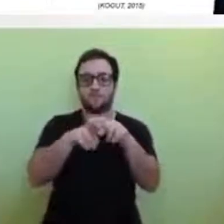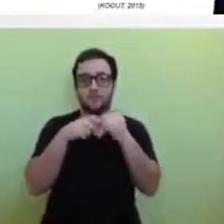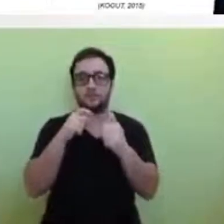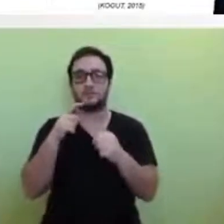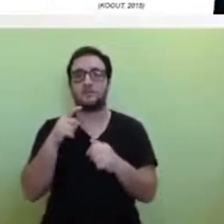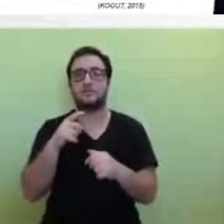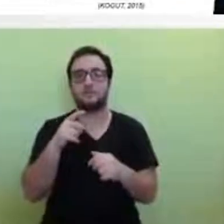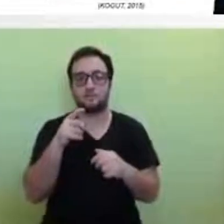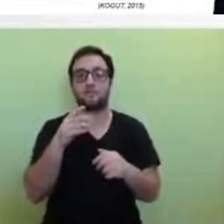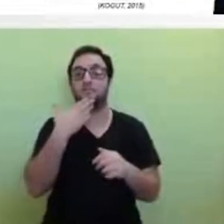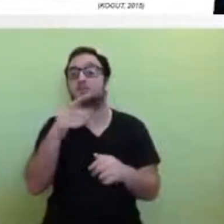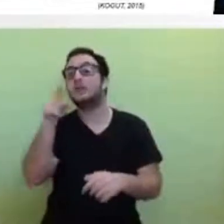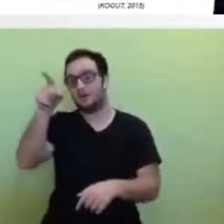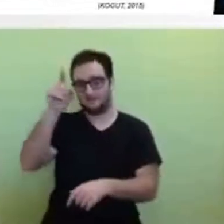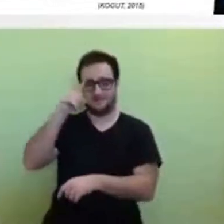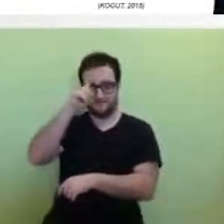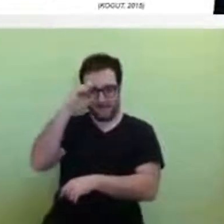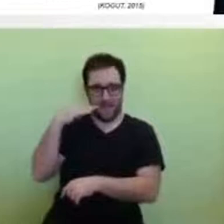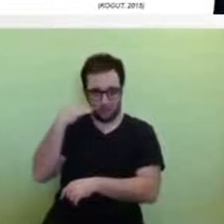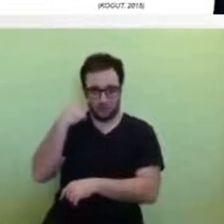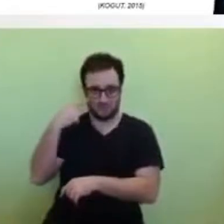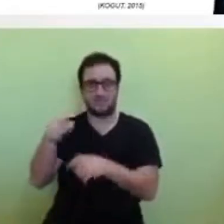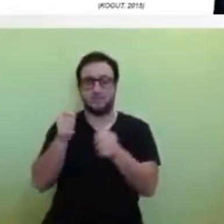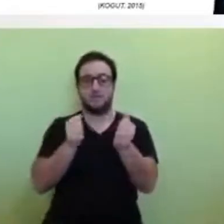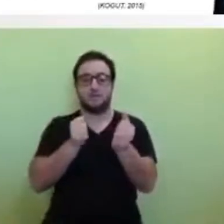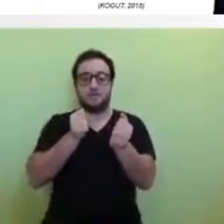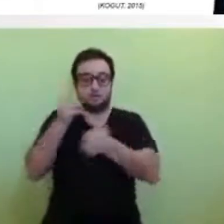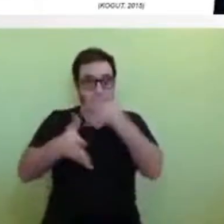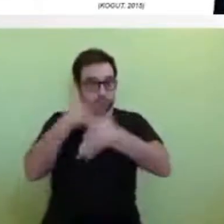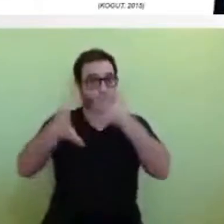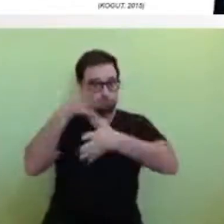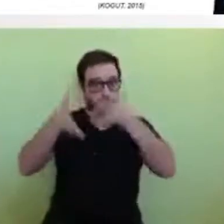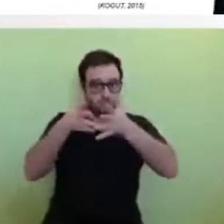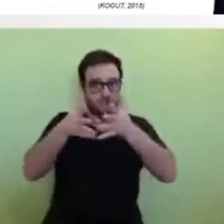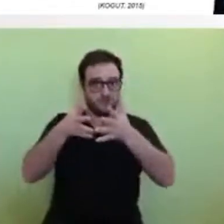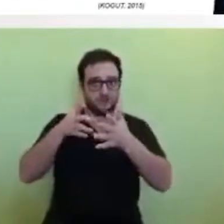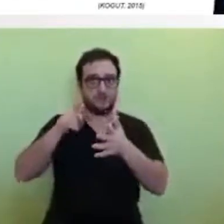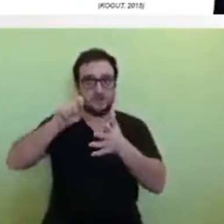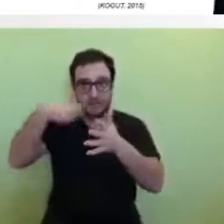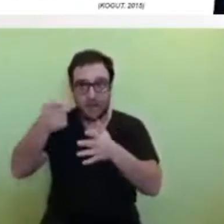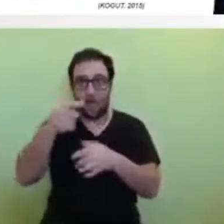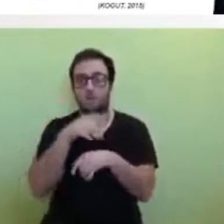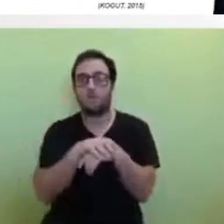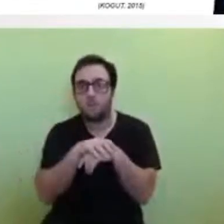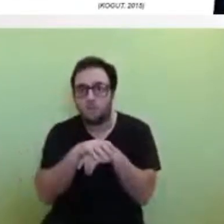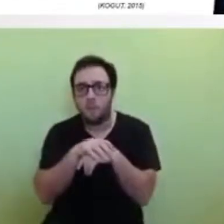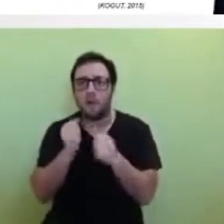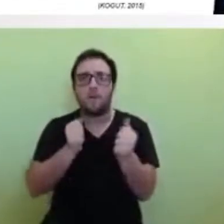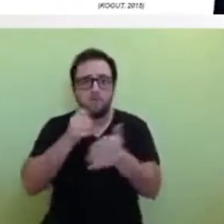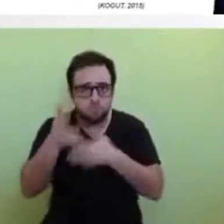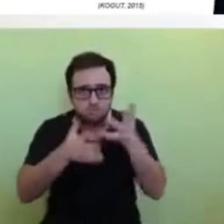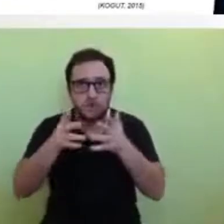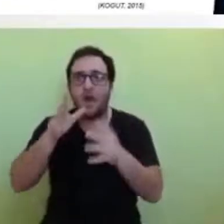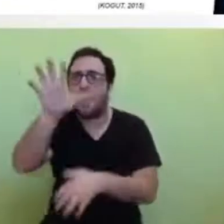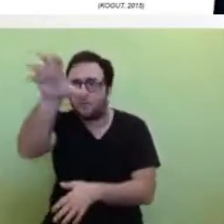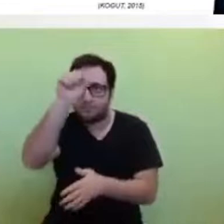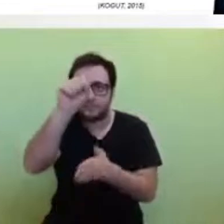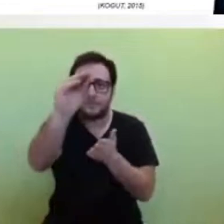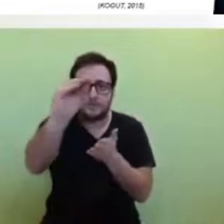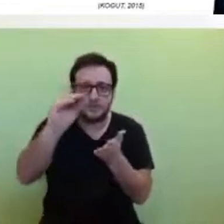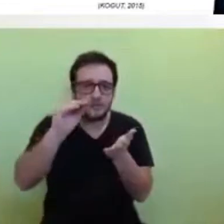classificador, pegou esses vídeos de classificadores, pediu para pessoas diferentes escreverem esse